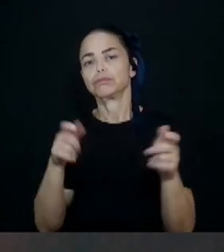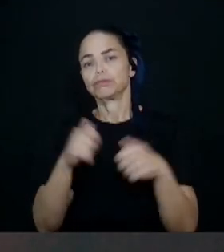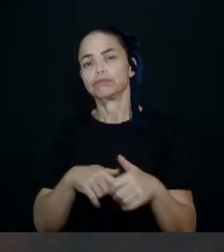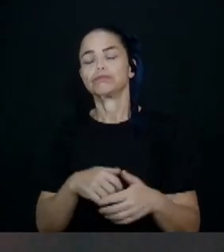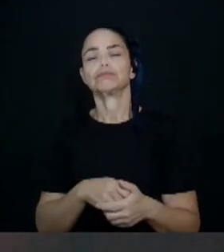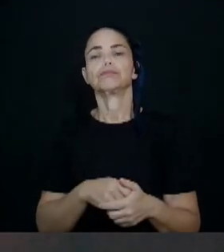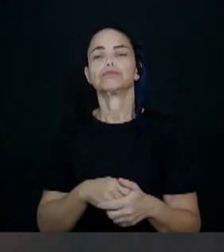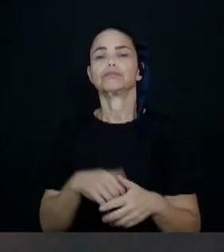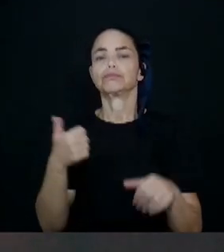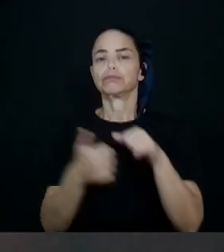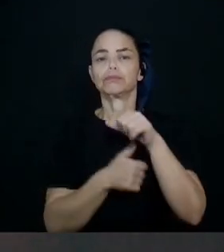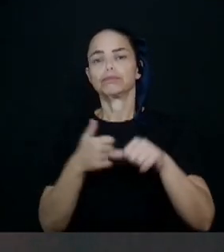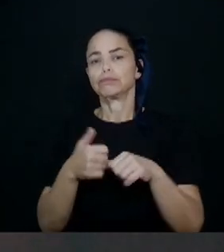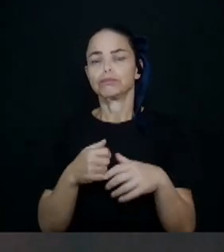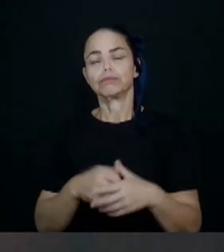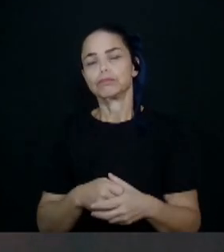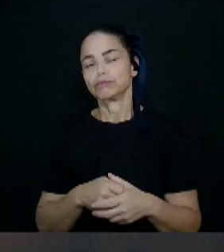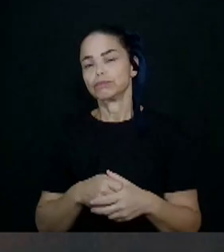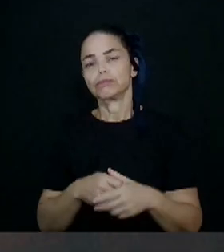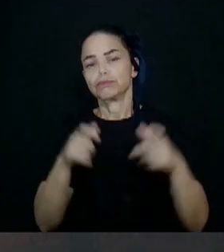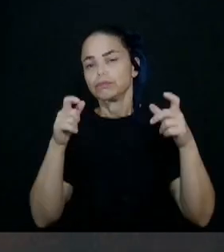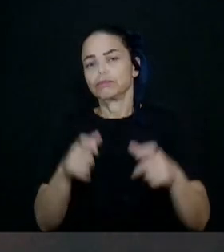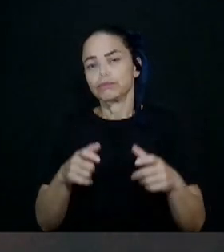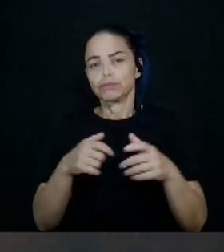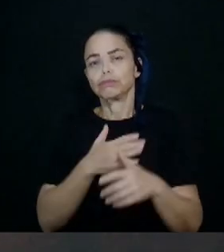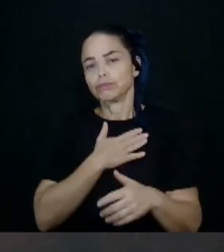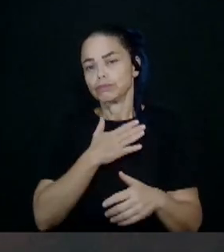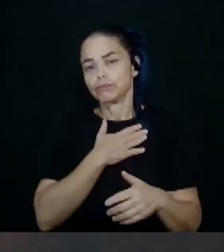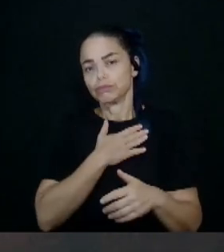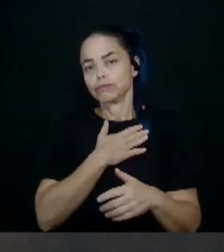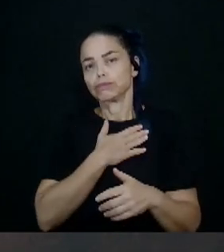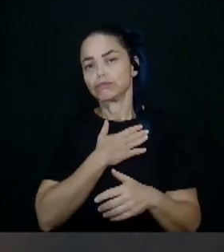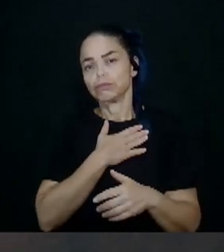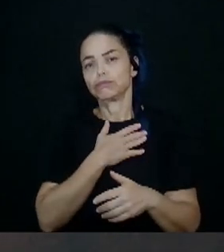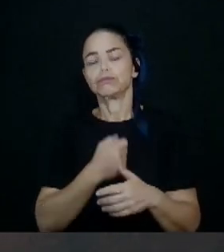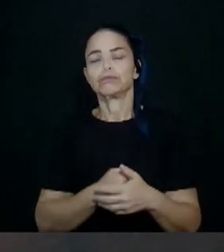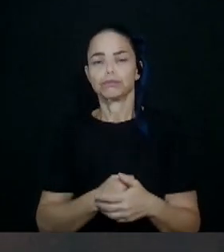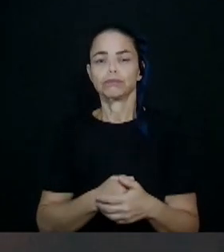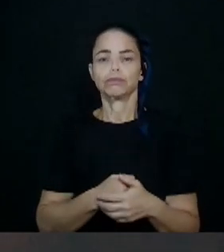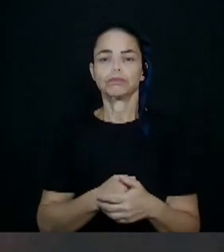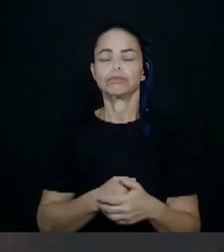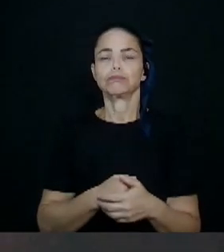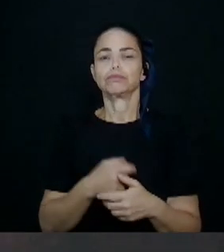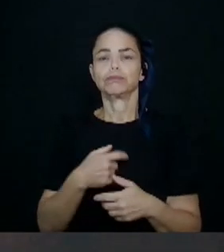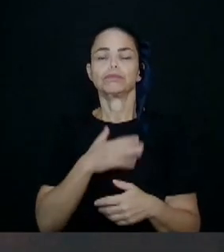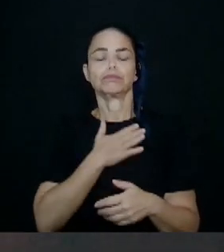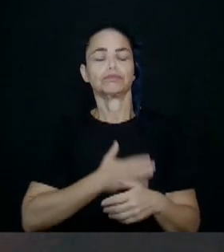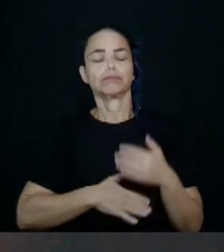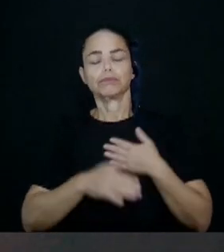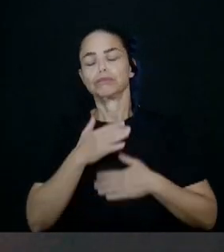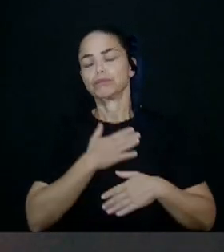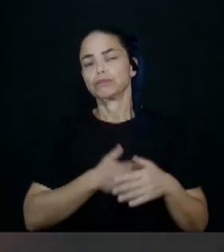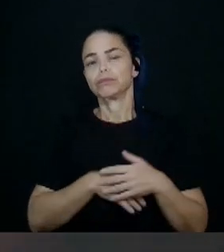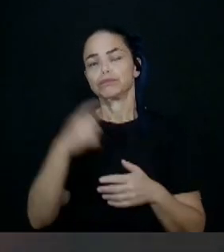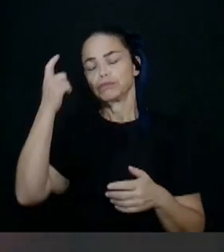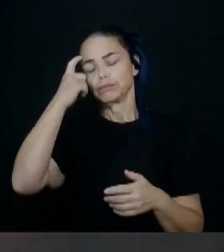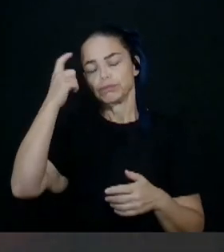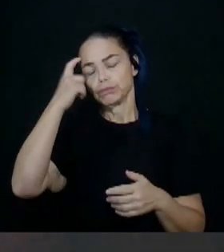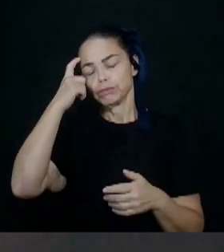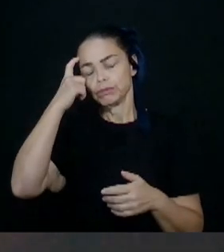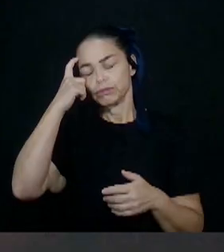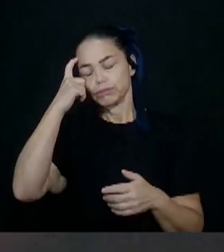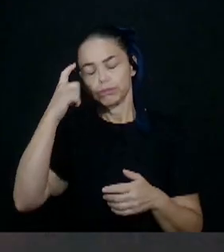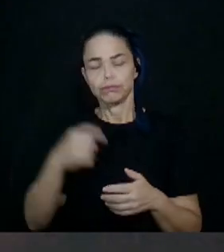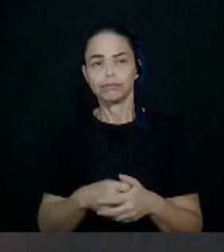alterar. Ou se não é o ambiente, é o meu, porque eu estou tranquilo, mas eu estou com o meu pensamento totalmente